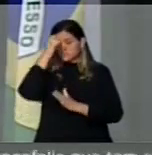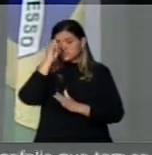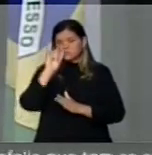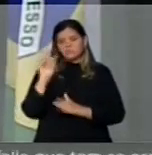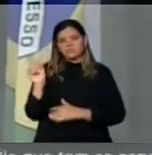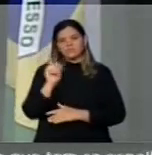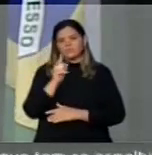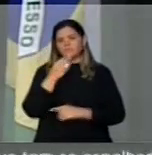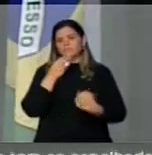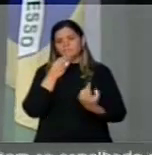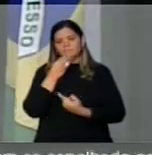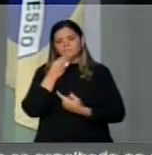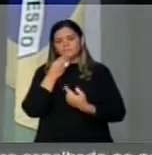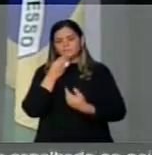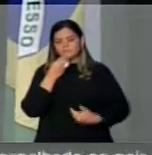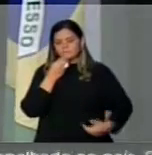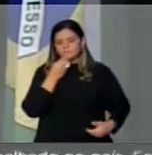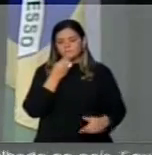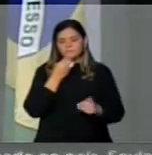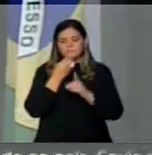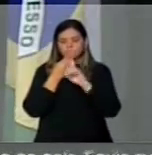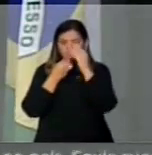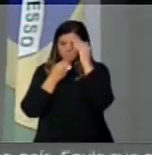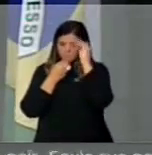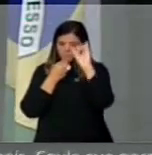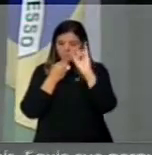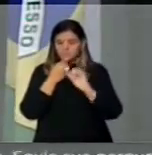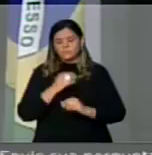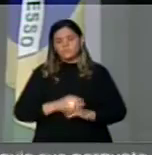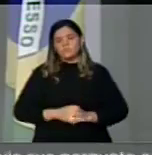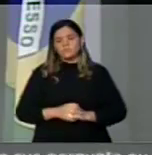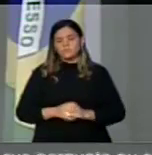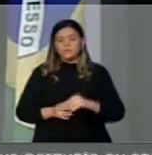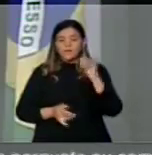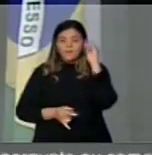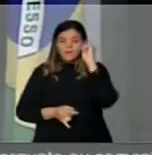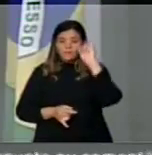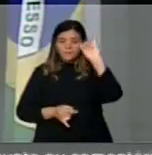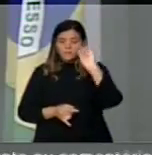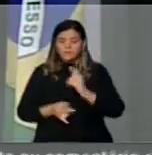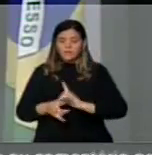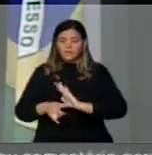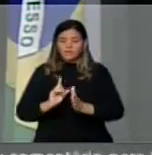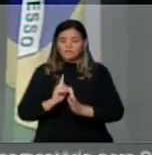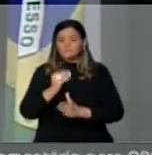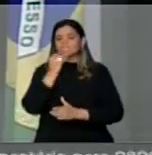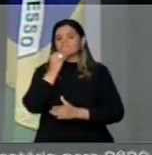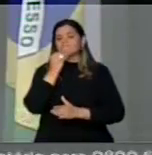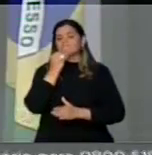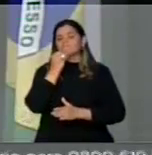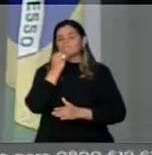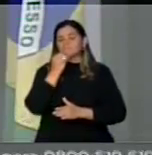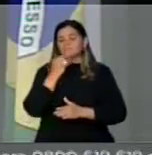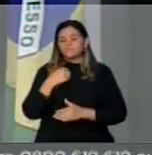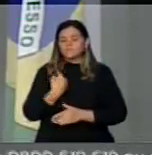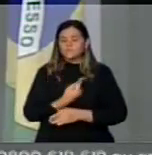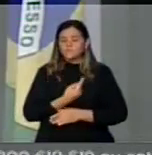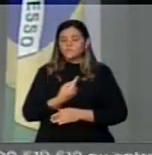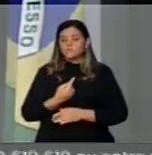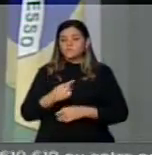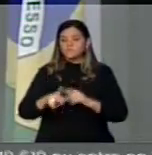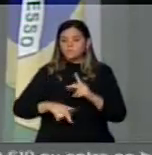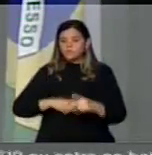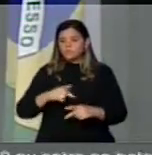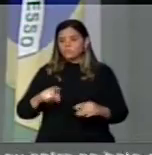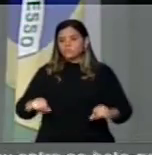Negligenciadas por nós mesmos. Nós é que negligenciamos as doenças que afetam a nossa população. É